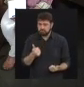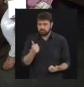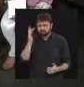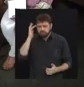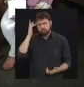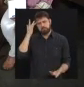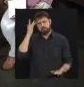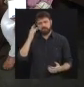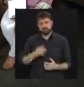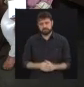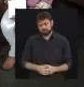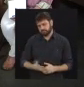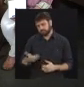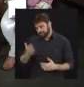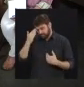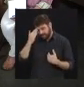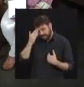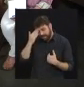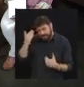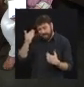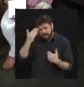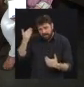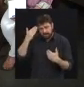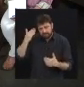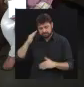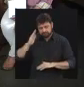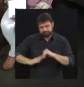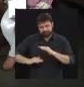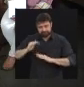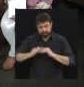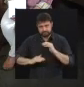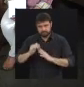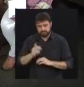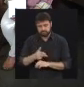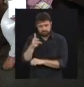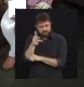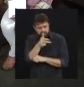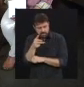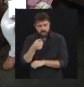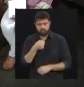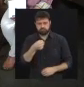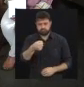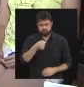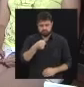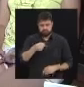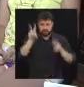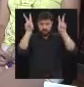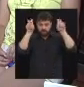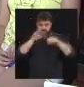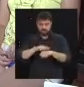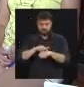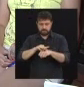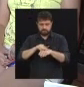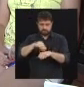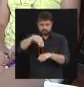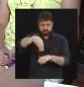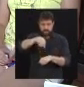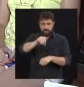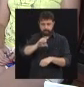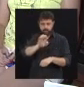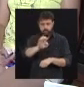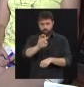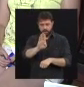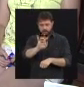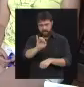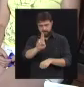Bom, eu acho que agradecê-la, né, e agradecer essa iniciativa de vocês estarem abordando a síndrome nesse programa,